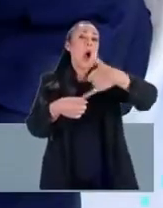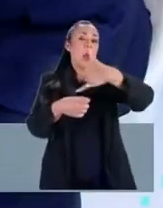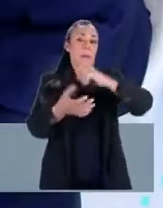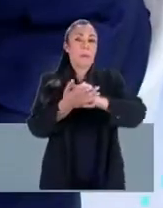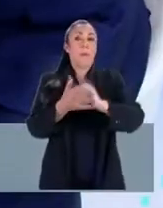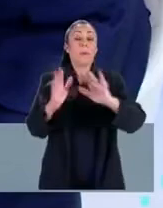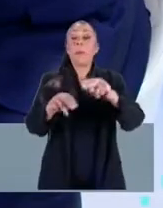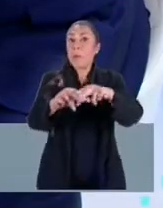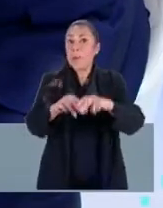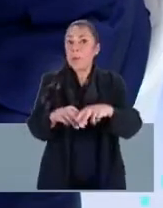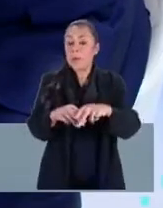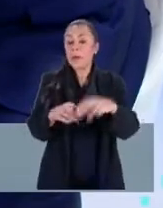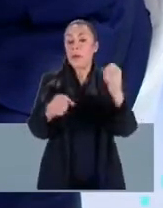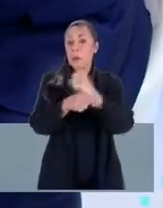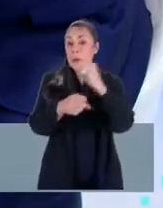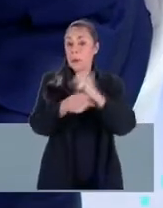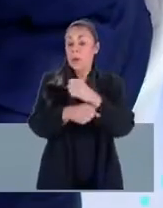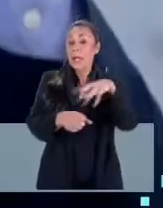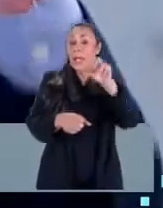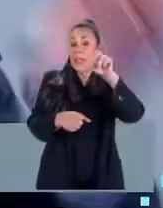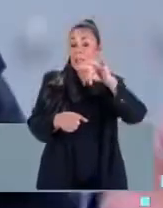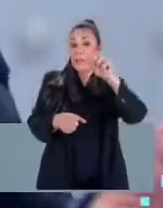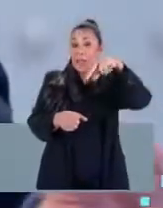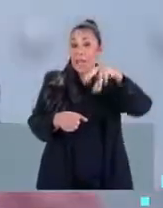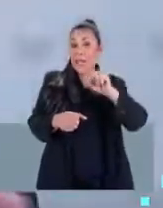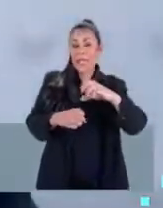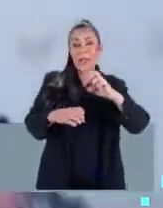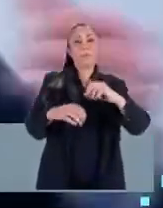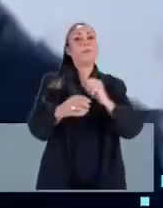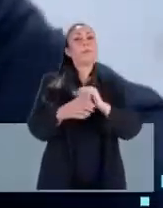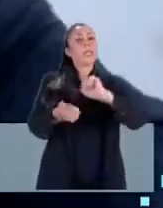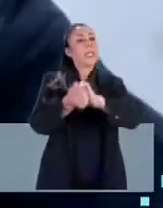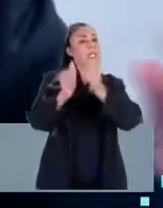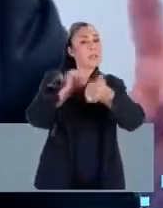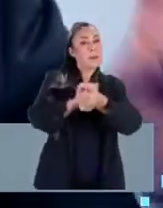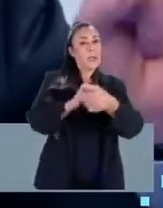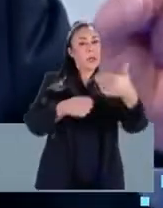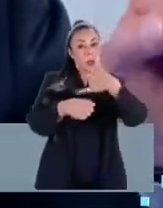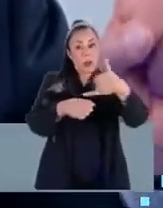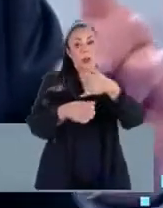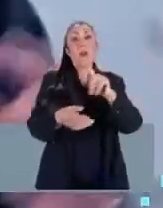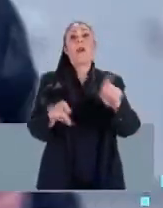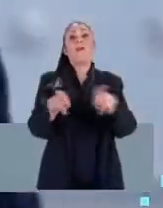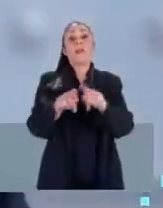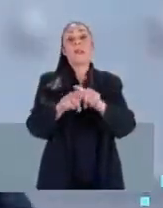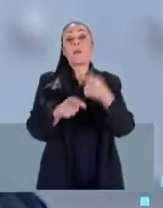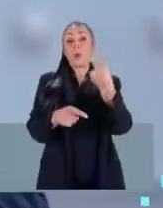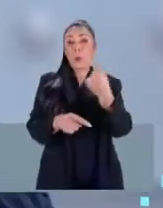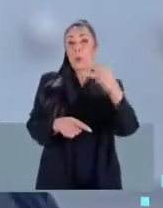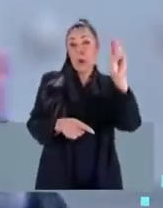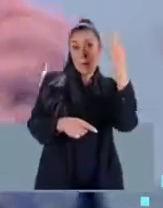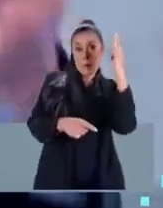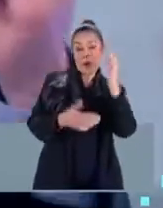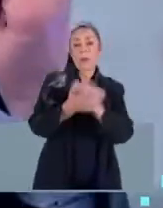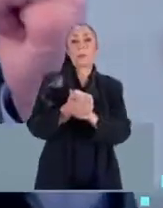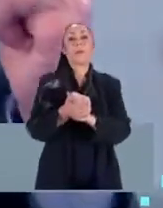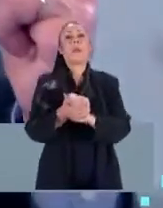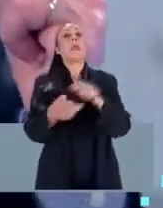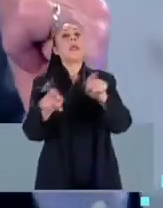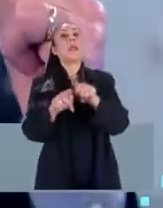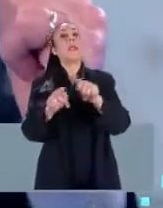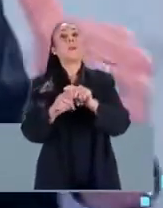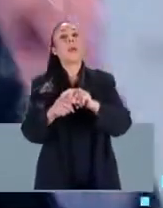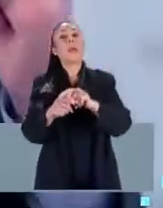fazer a refinaria no Ceará, no Maranhão, em Pernambuco. Fizemos a de querosene no Maranhão. Ou seja, e fizemos o